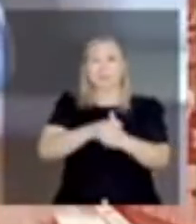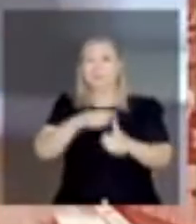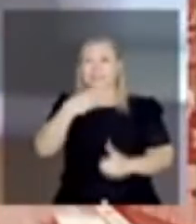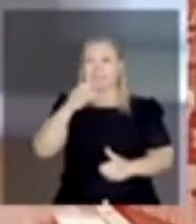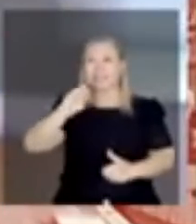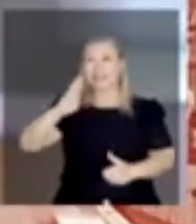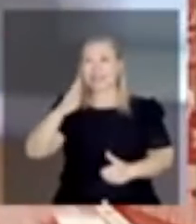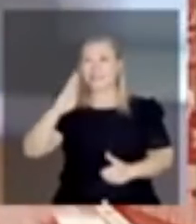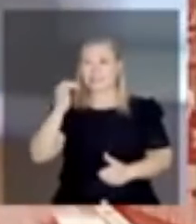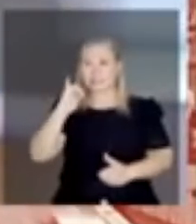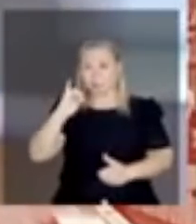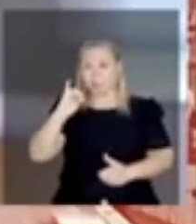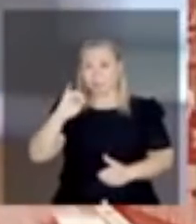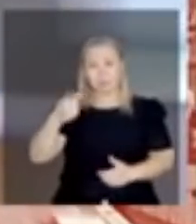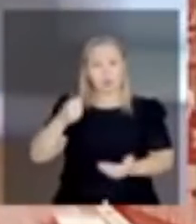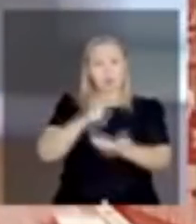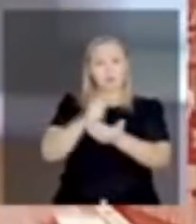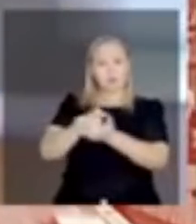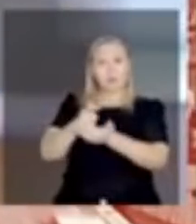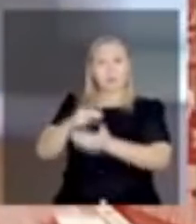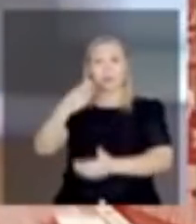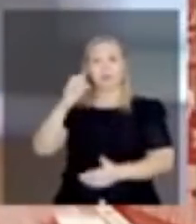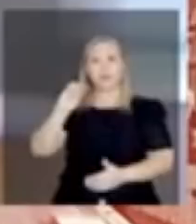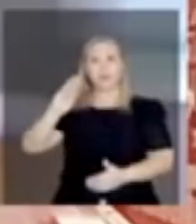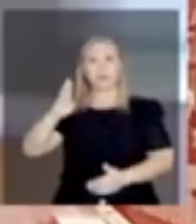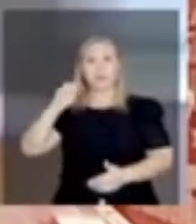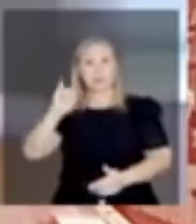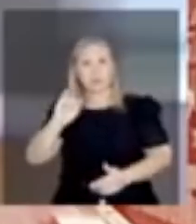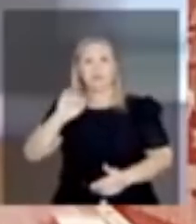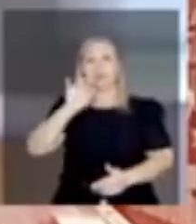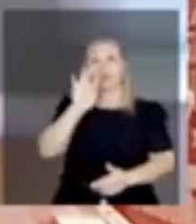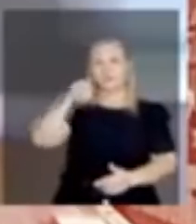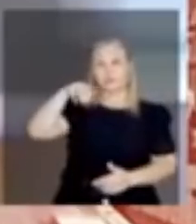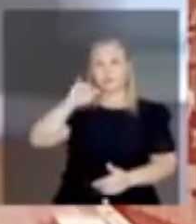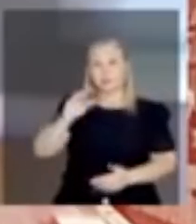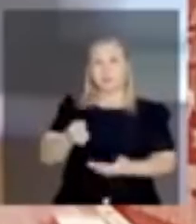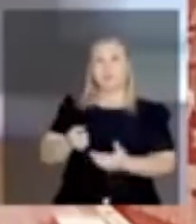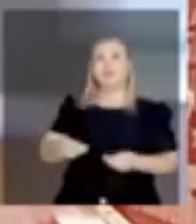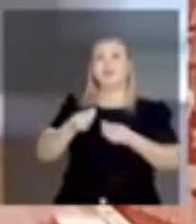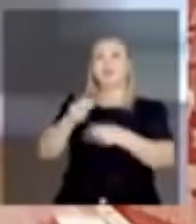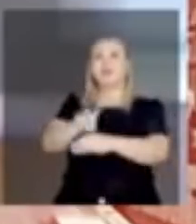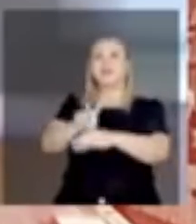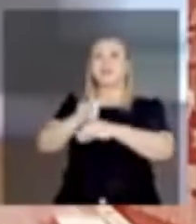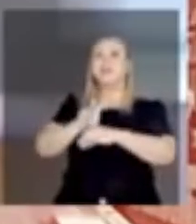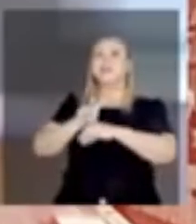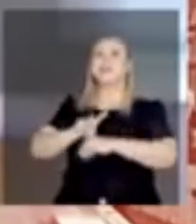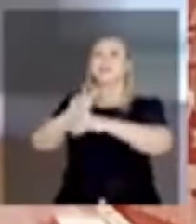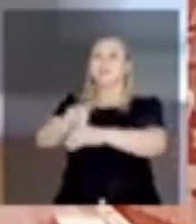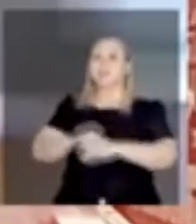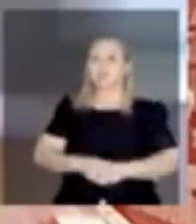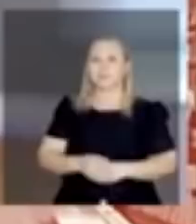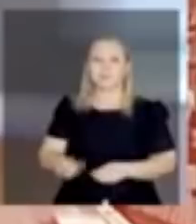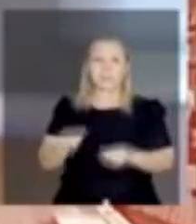né, fosse lá e desse um puxão de orelha nesse fiel profissional dele, nesse fiel servidor dele, para parar de falar bobagem, né?